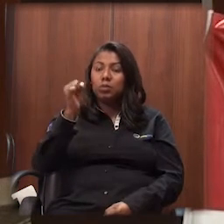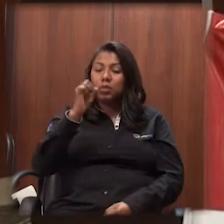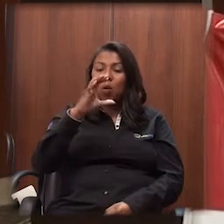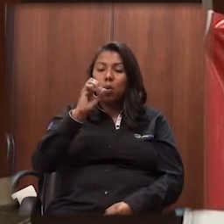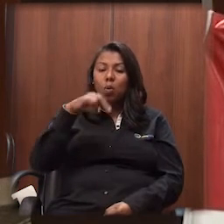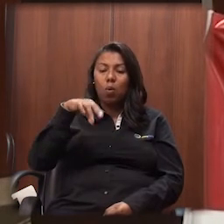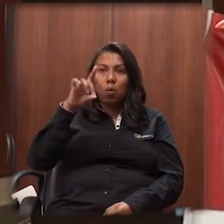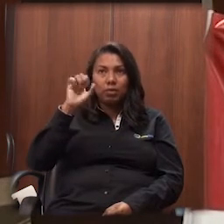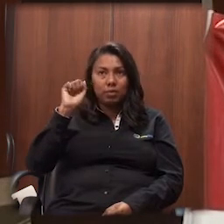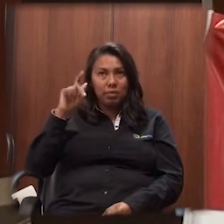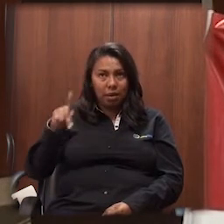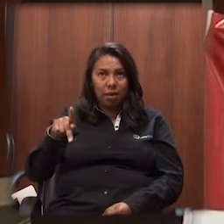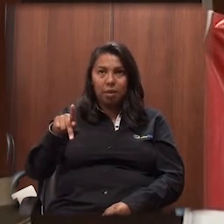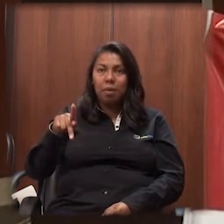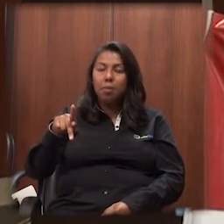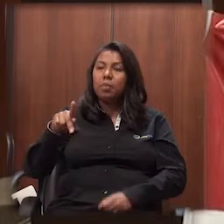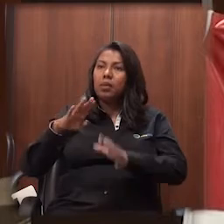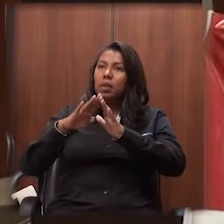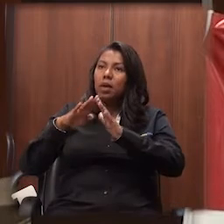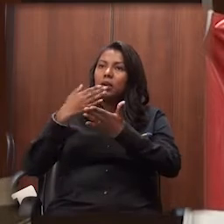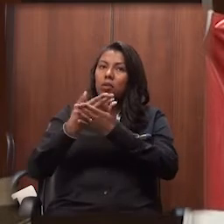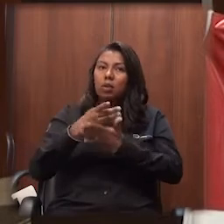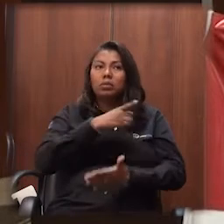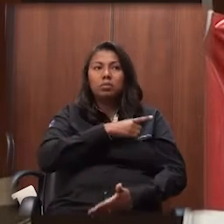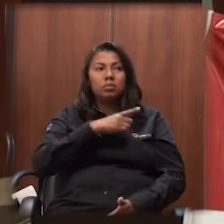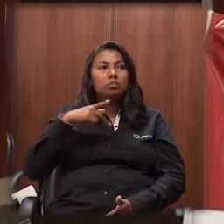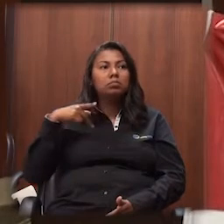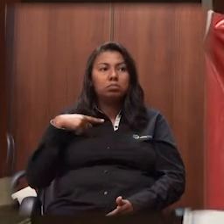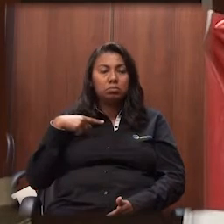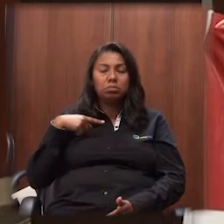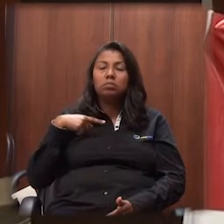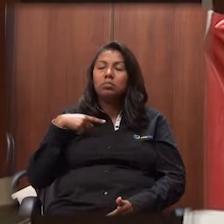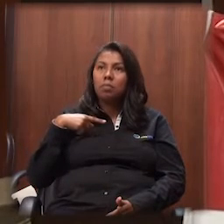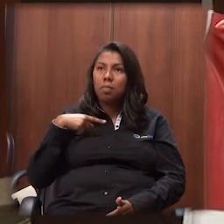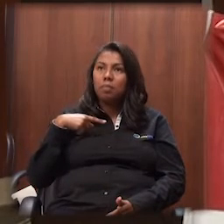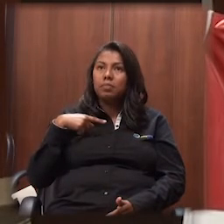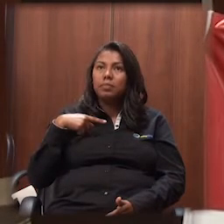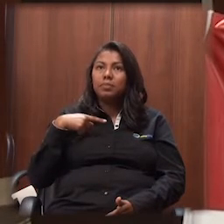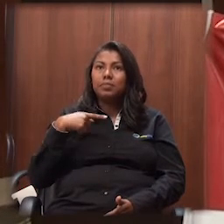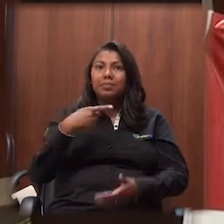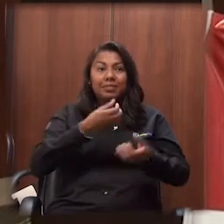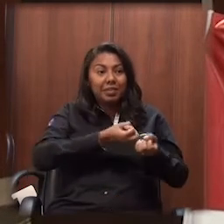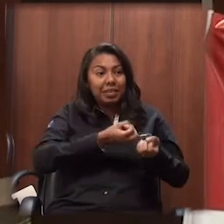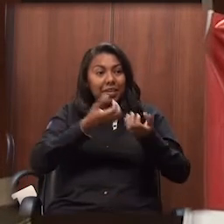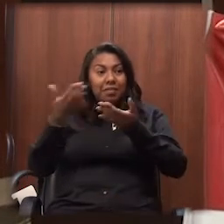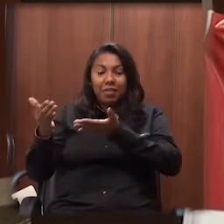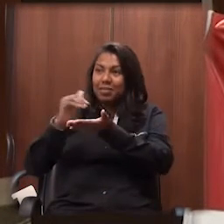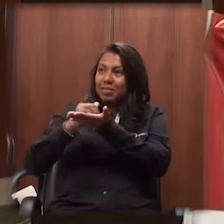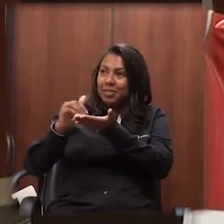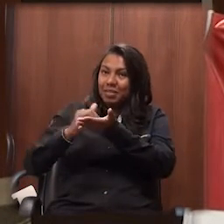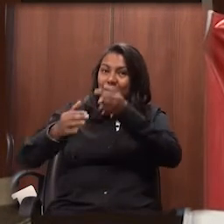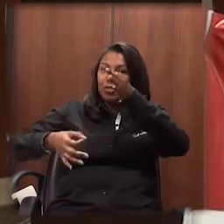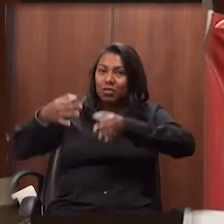Comitê Estadual, a Escola da Defensoria, a Ouvidoria da Defensoria, levaram à Secretaria de Justiça e de Defesa